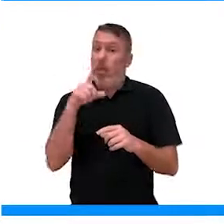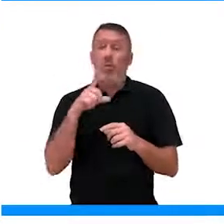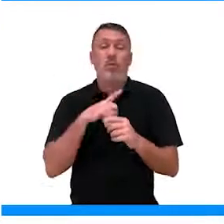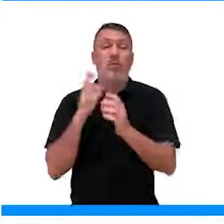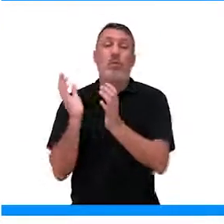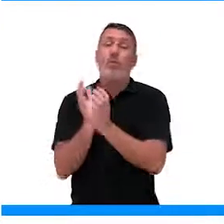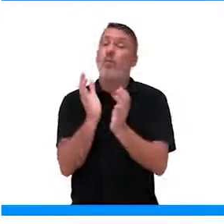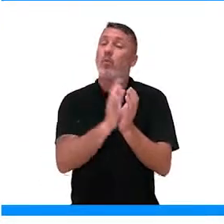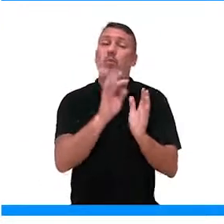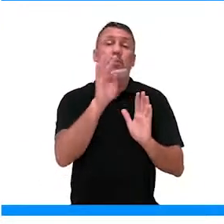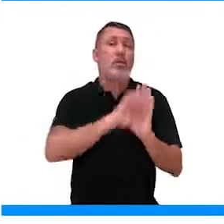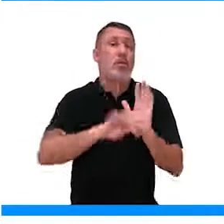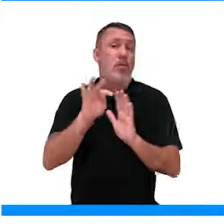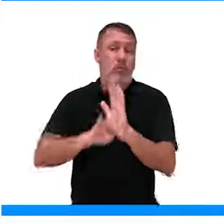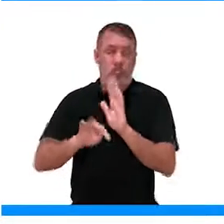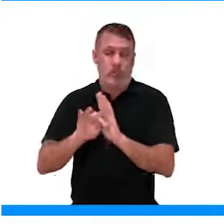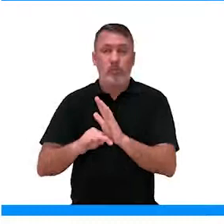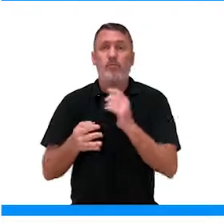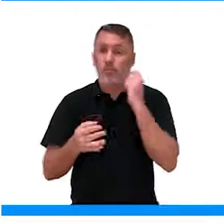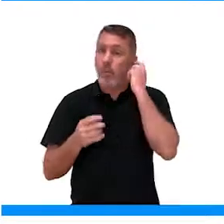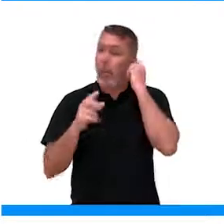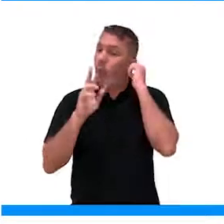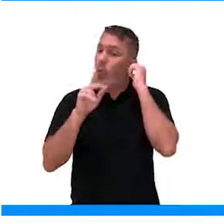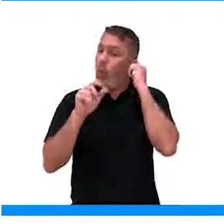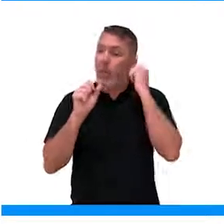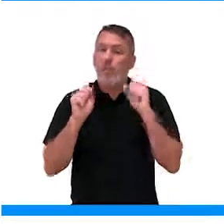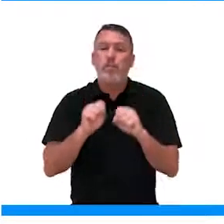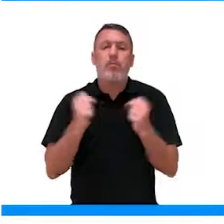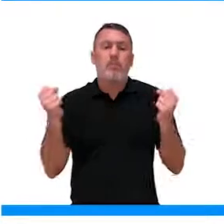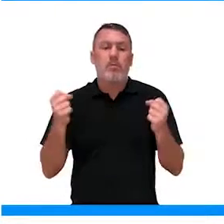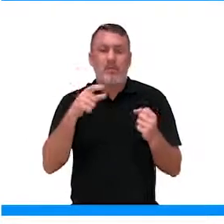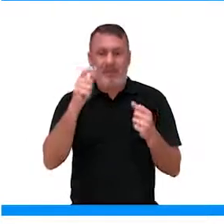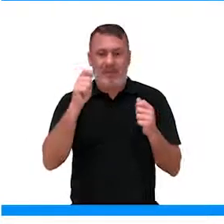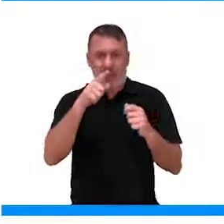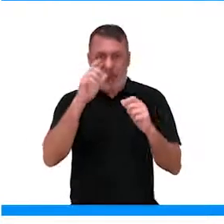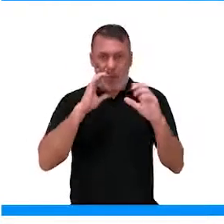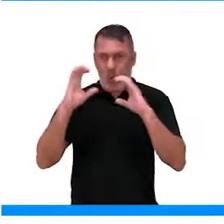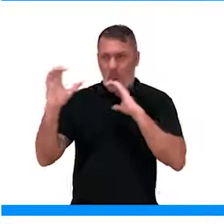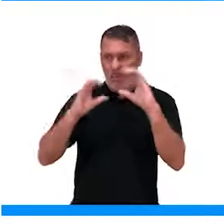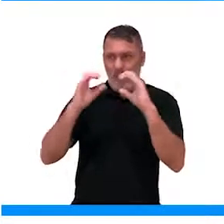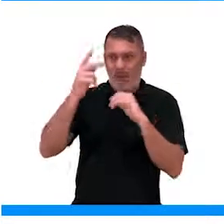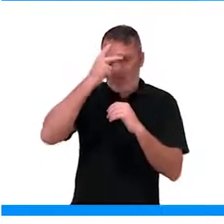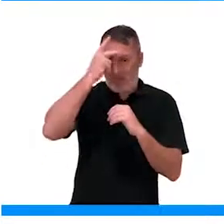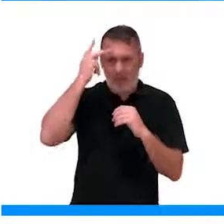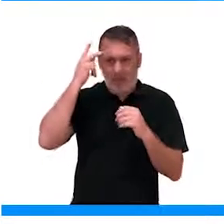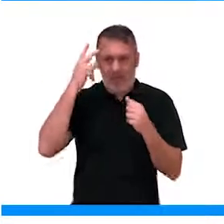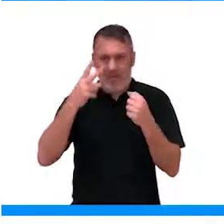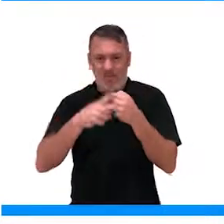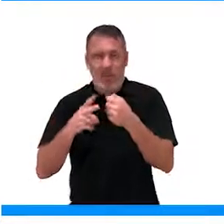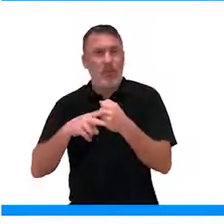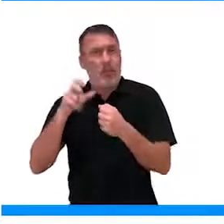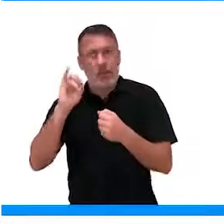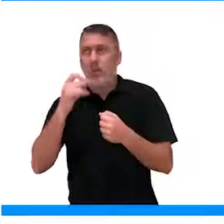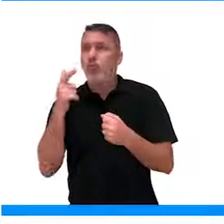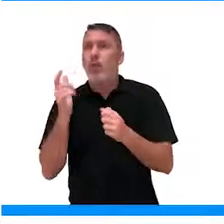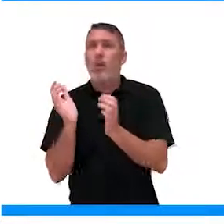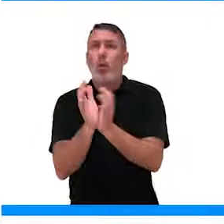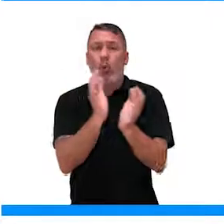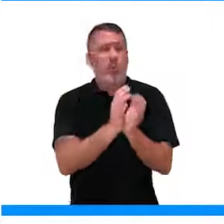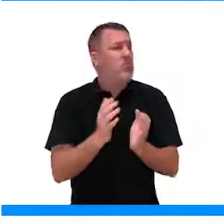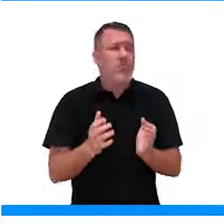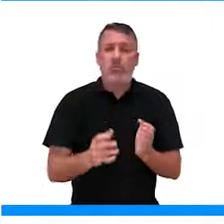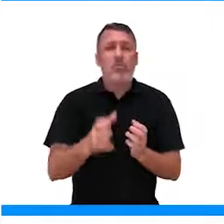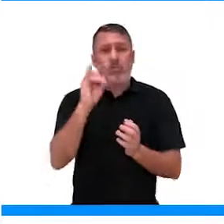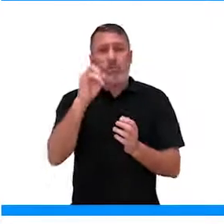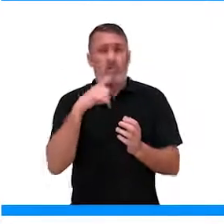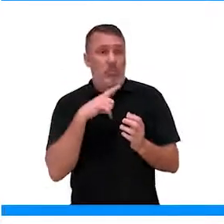por meio de gêneros textuais. É impossível, segundo esse mesmo autor, se comunicar se não for por algum gênero. Então,